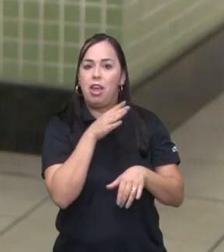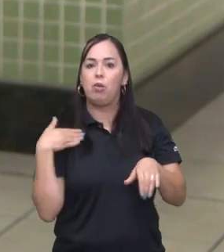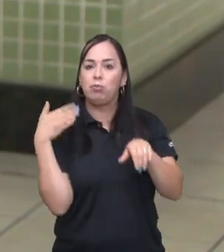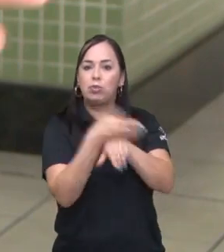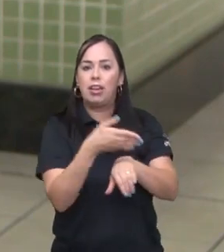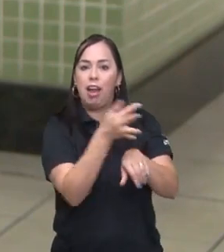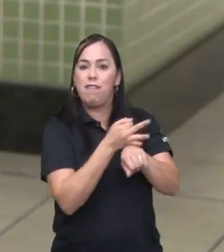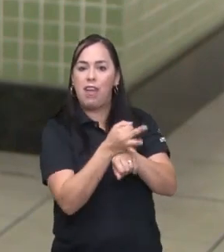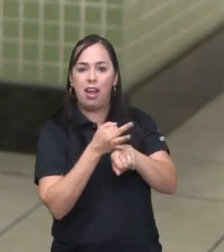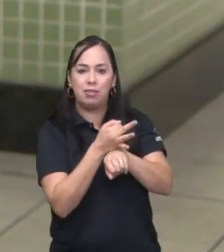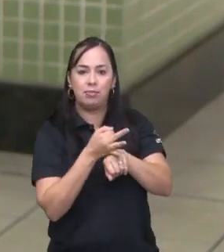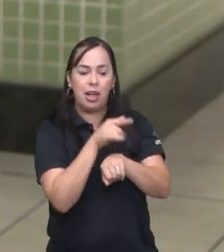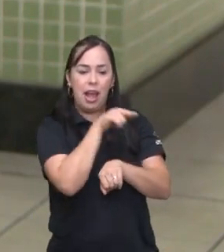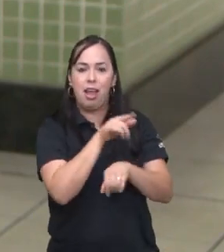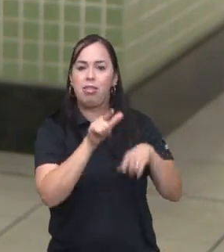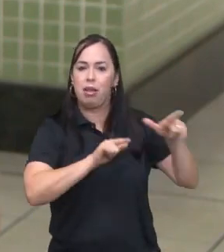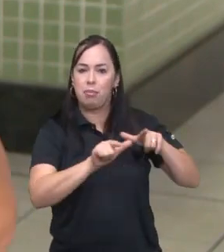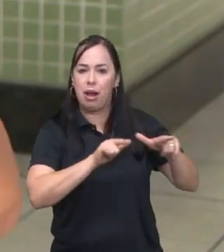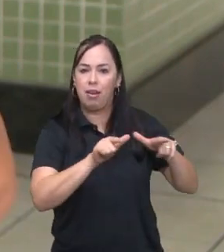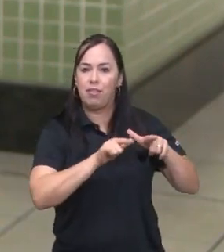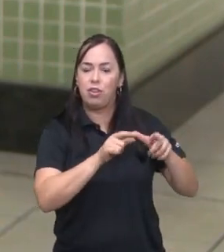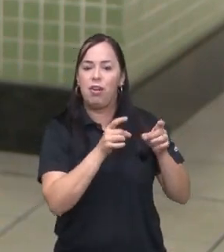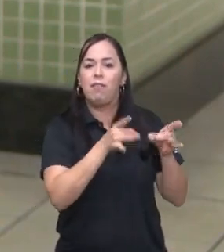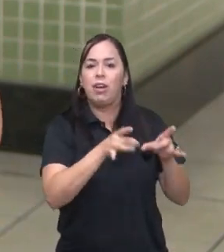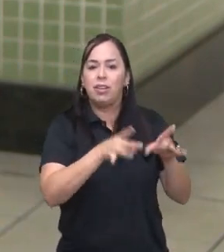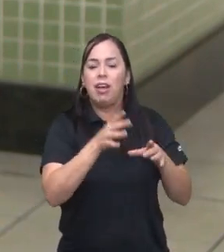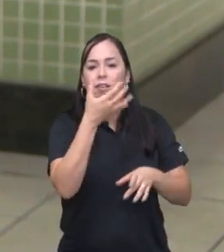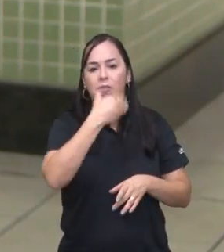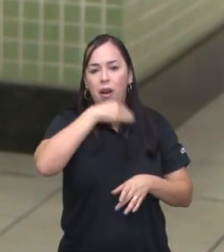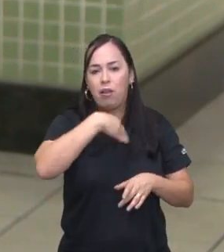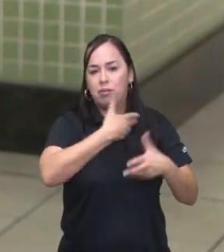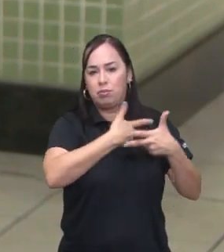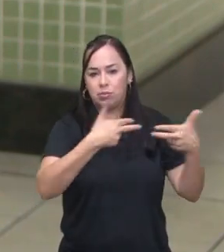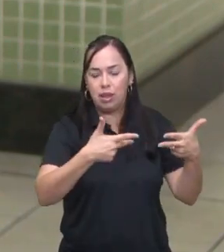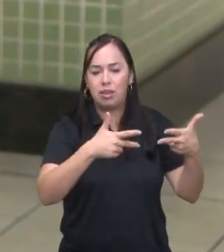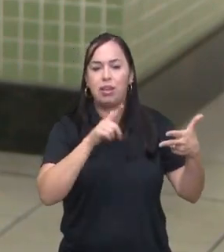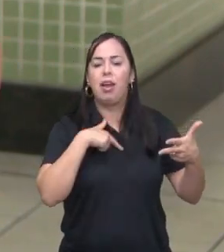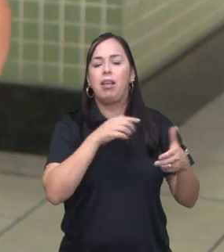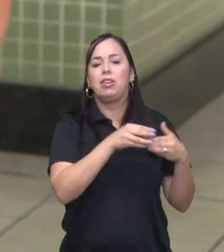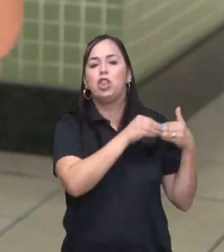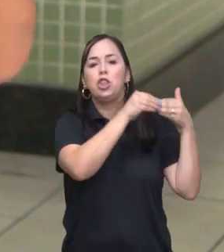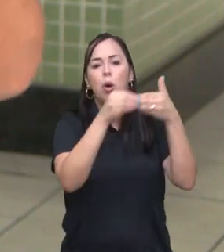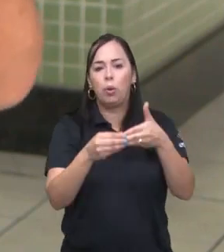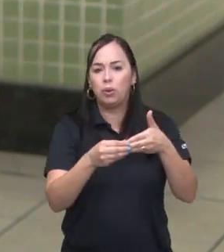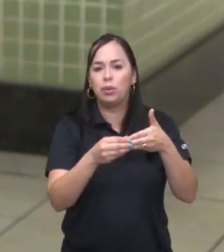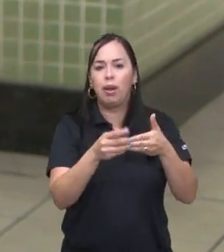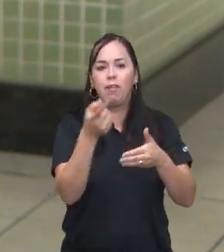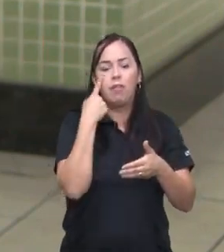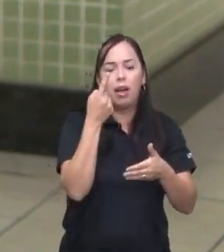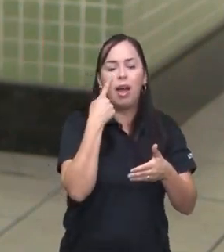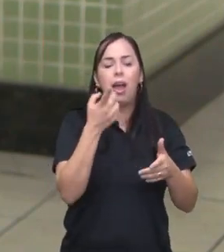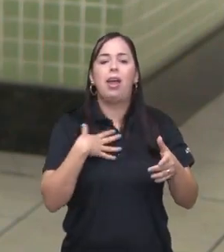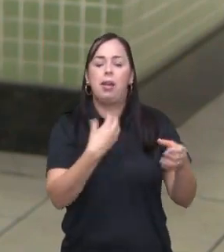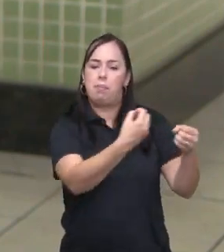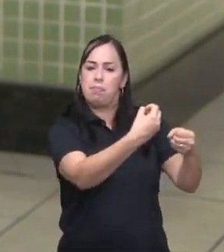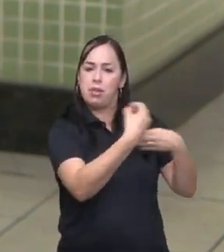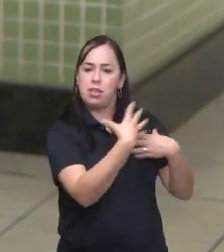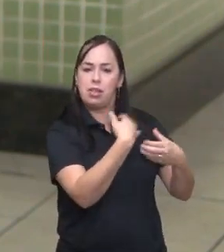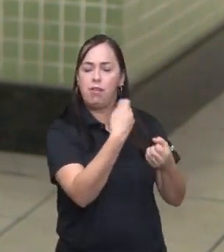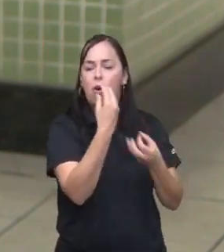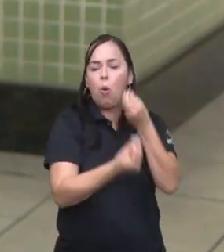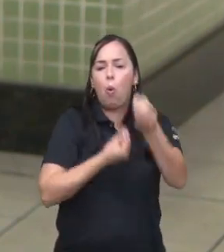ele trabalha com sacolão. E ele me levava ali com uns 5, 6 anos para o Ceasa. Então ali ele já me ensinava a cobrar,